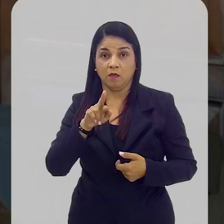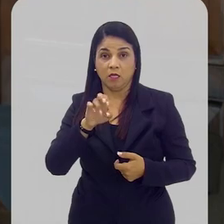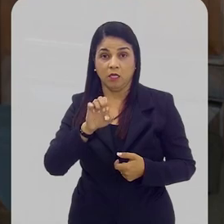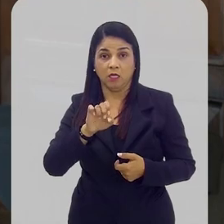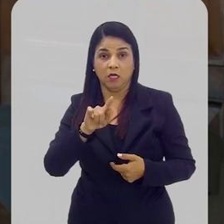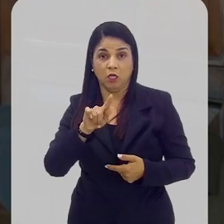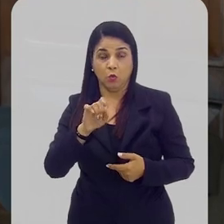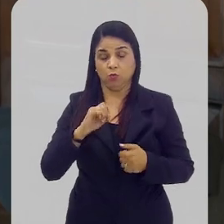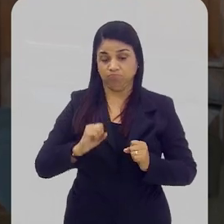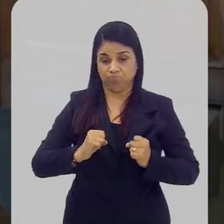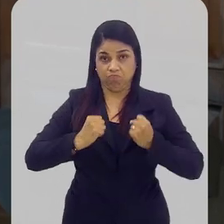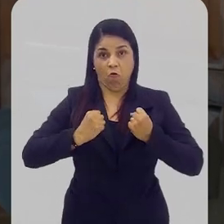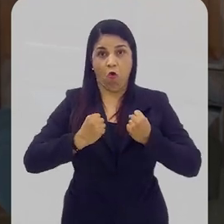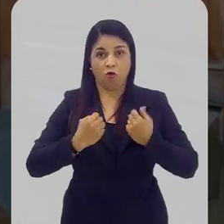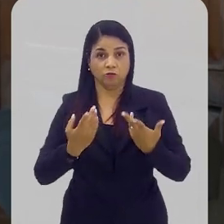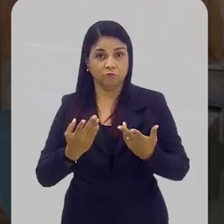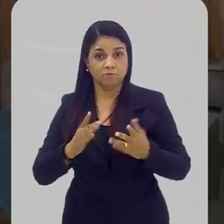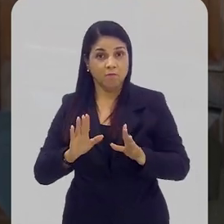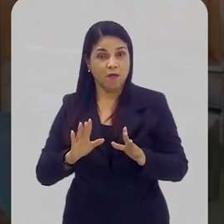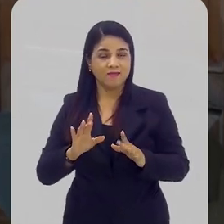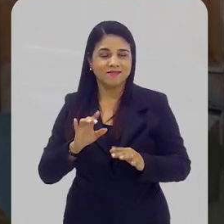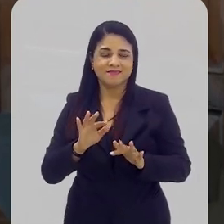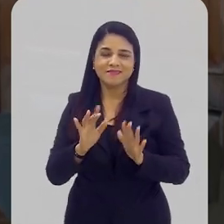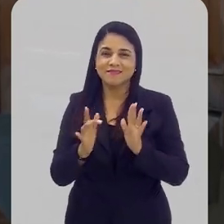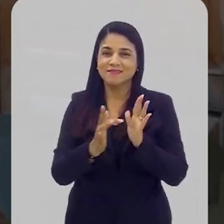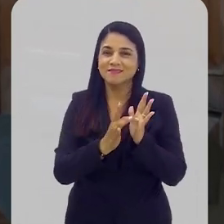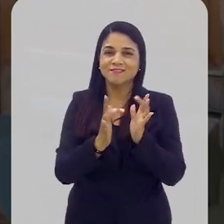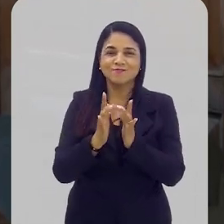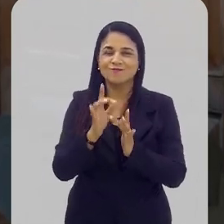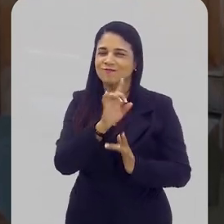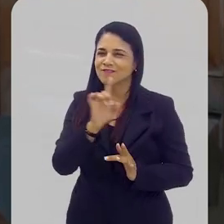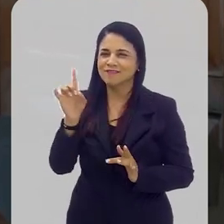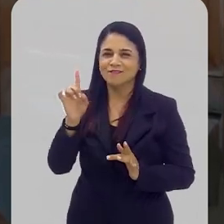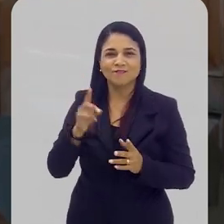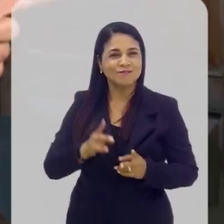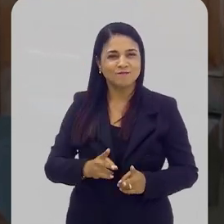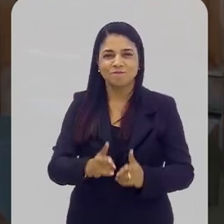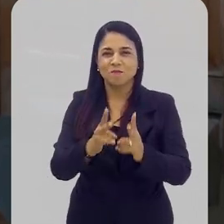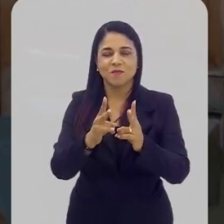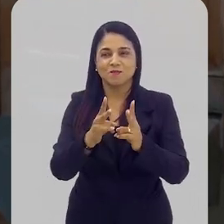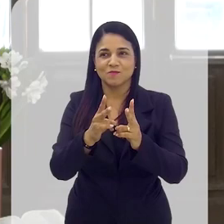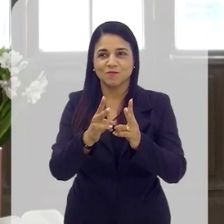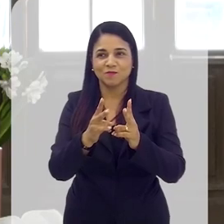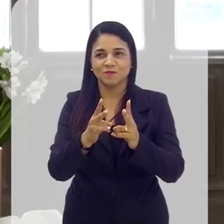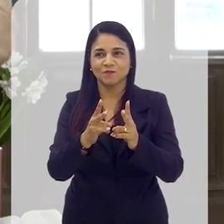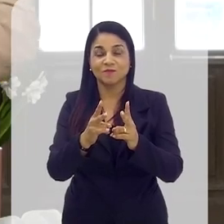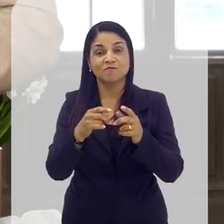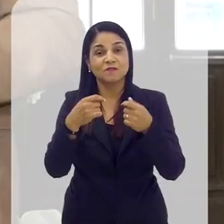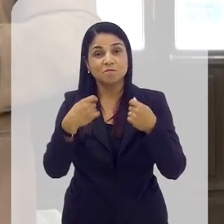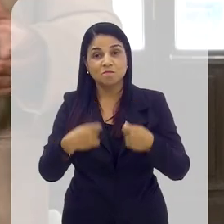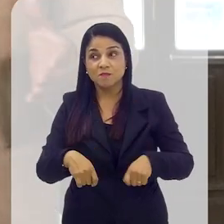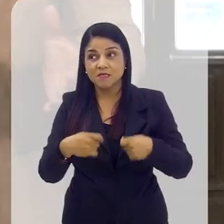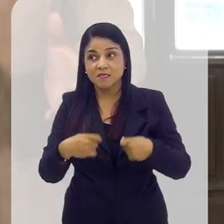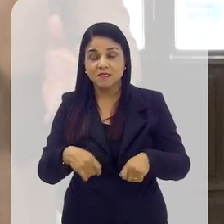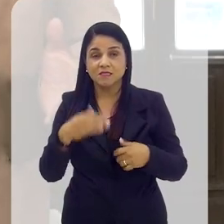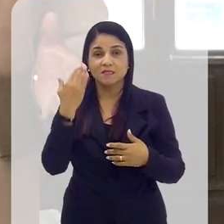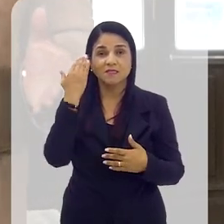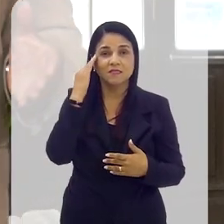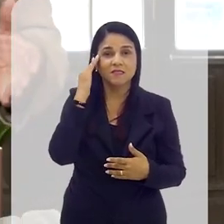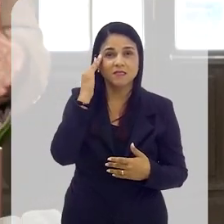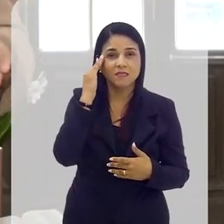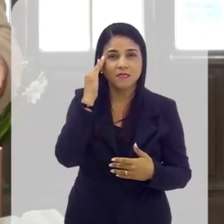mais sofisticado. Deus é simples como você. E é por isso que você precisa